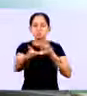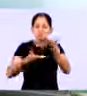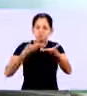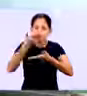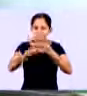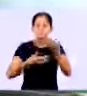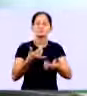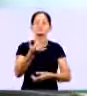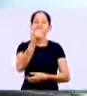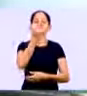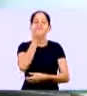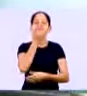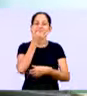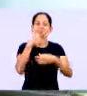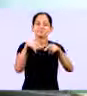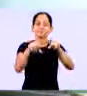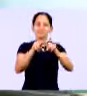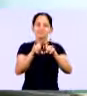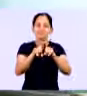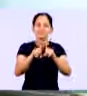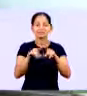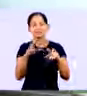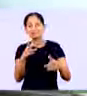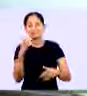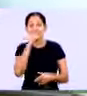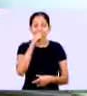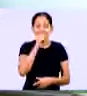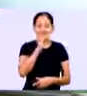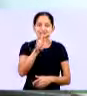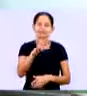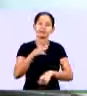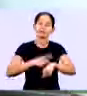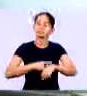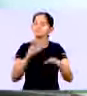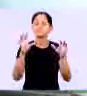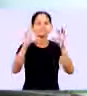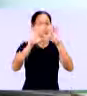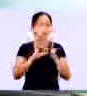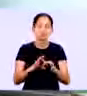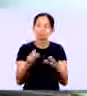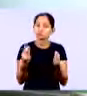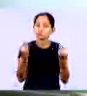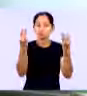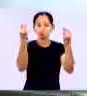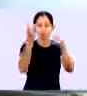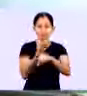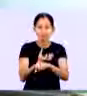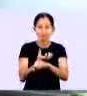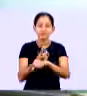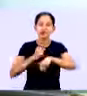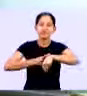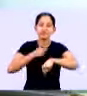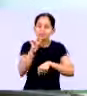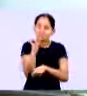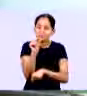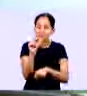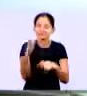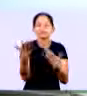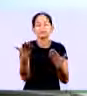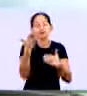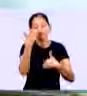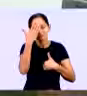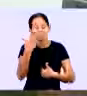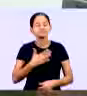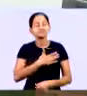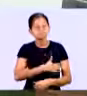de pedir desculpas, né, por muitas vezes a correria, porque a gente tem muito conteúdo para passar e acaba que o tempo muitas vezes se torna curto. Mas eu gostaria